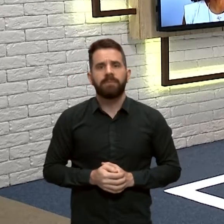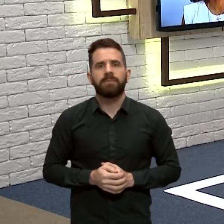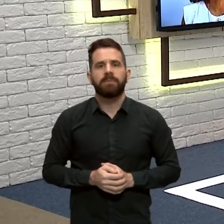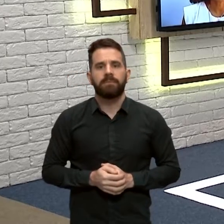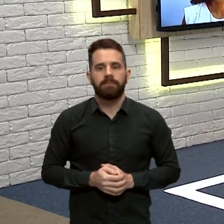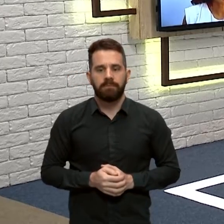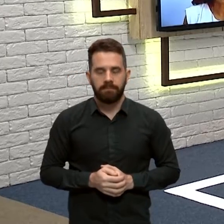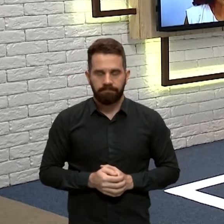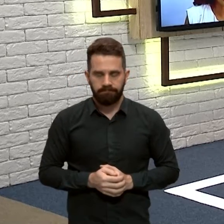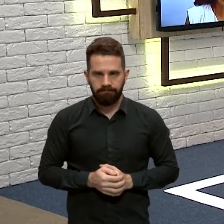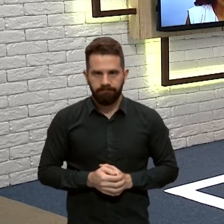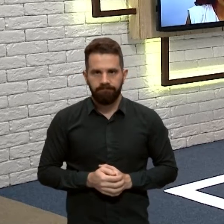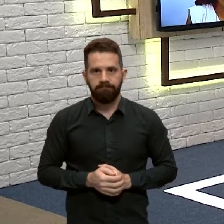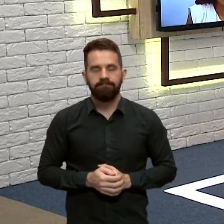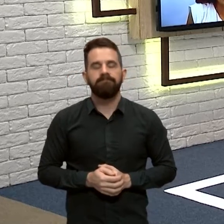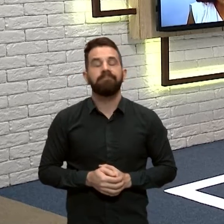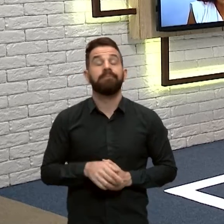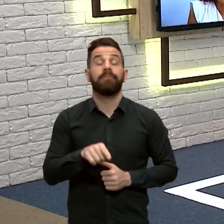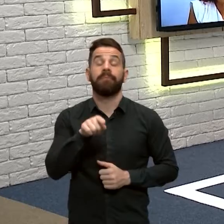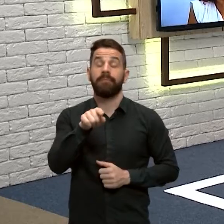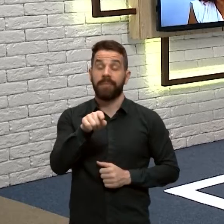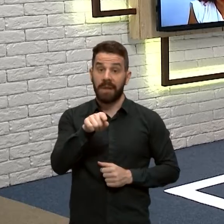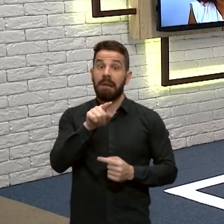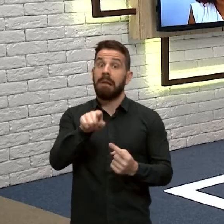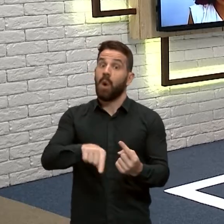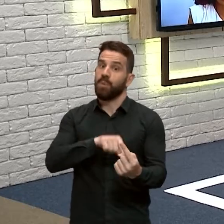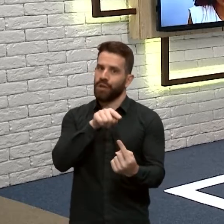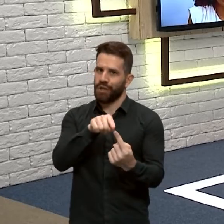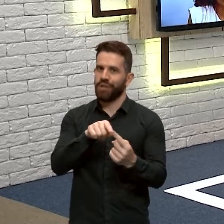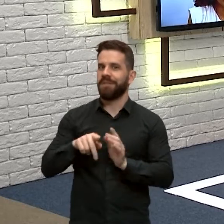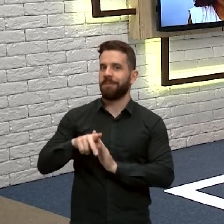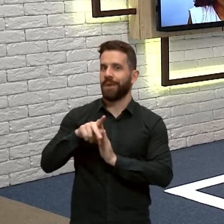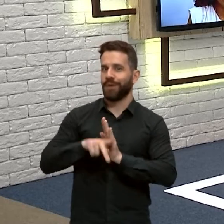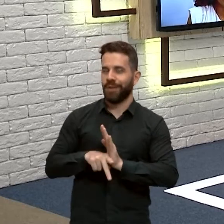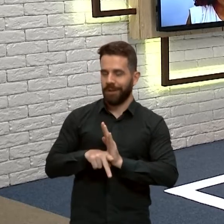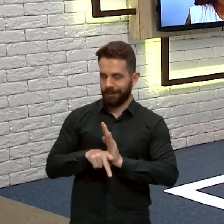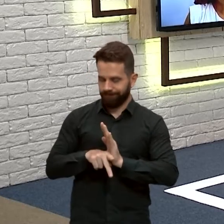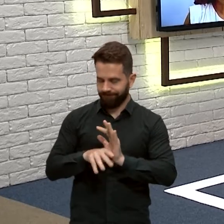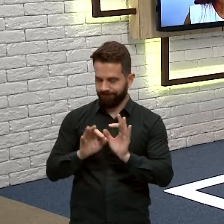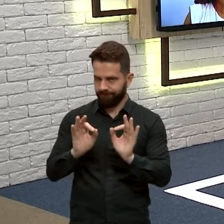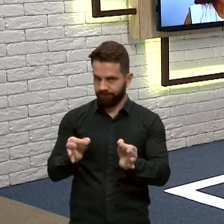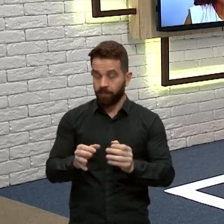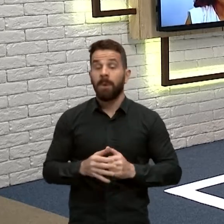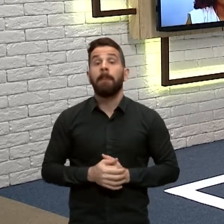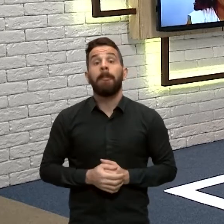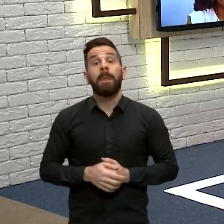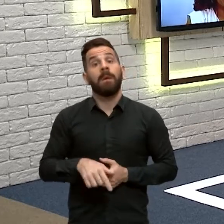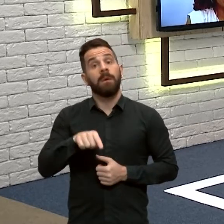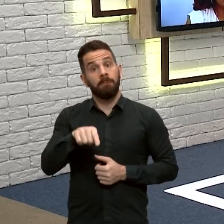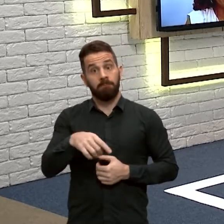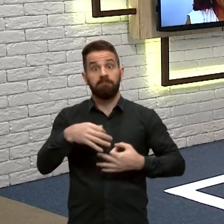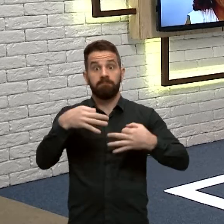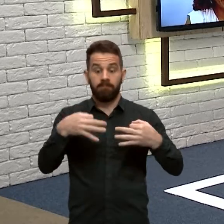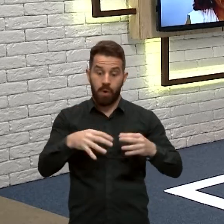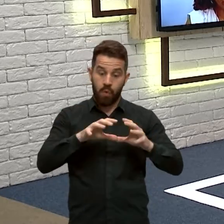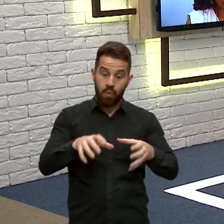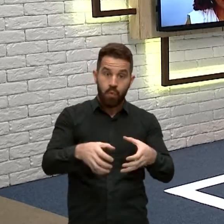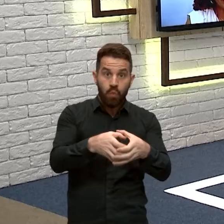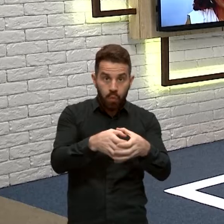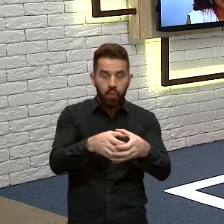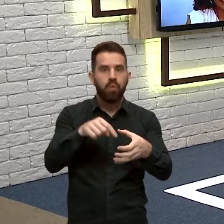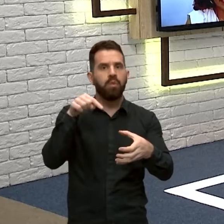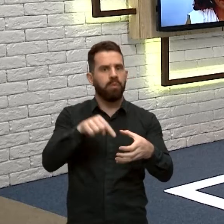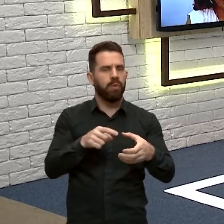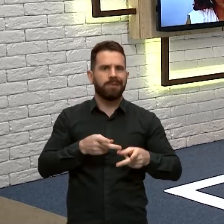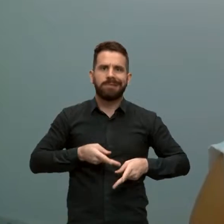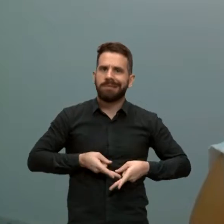Camila, esse é o nosso objetivo com esse projeto. De fato, a gente ter um grupo de trabalho que seja permanente, que